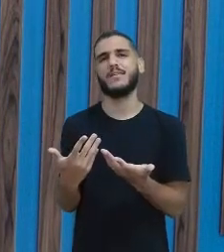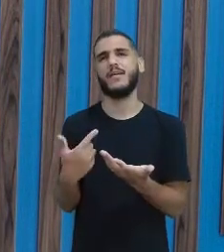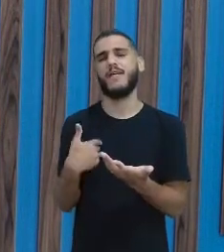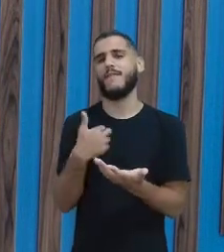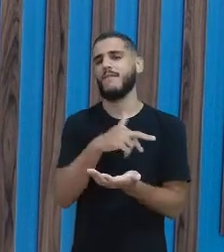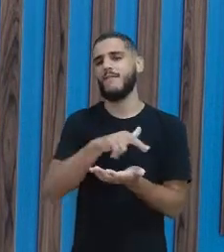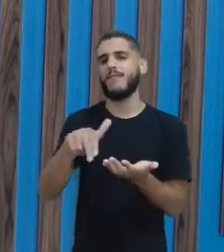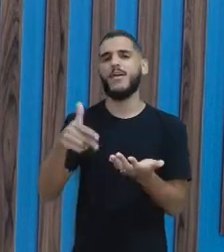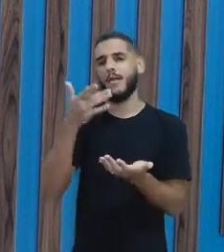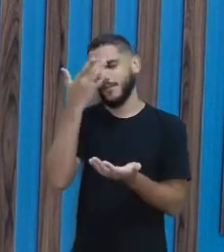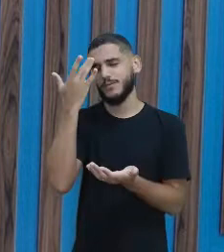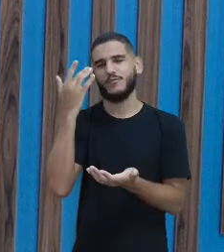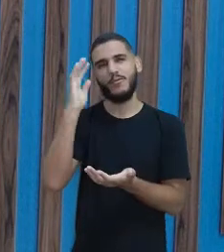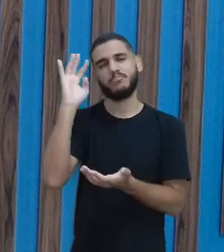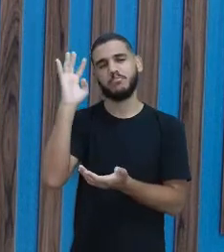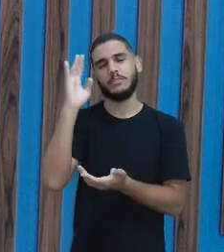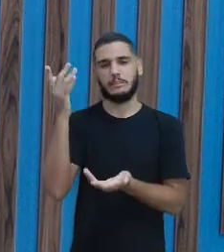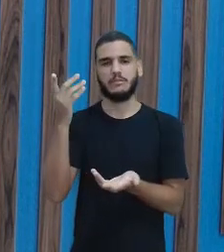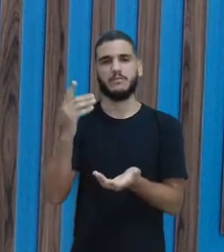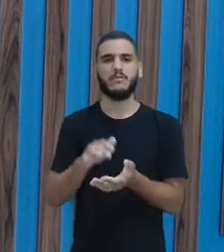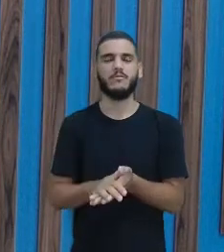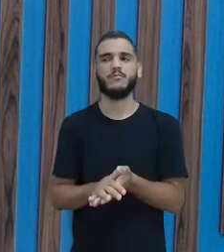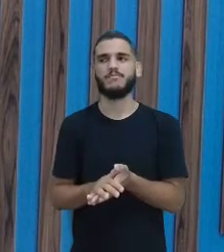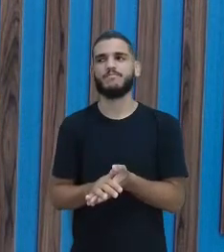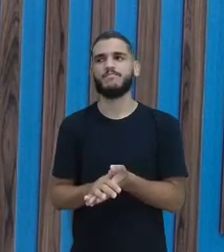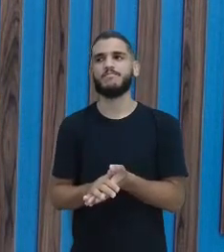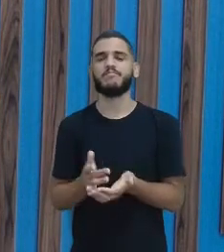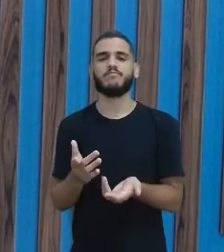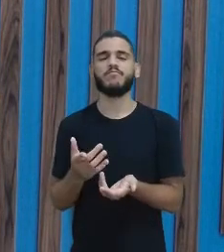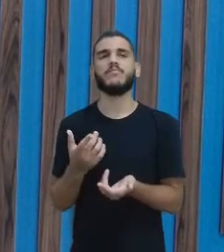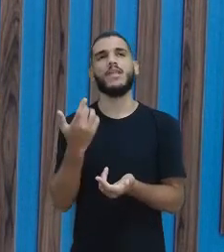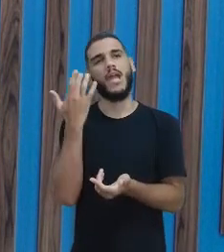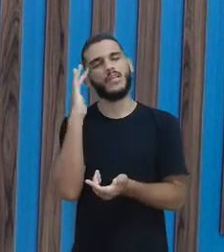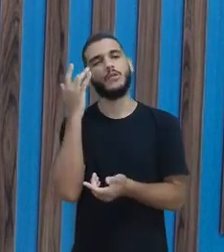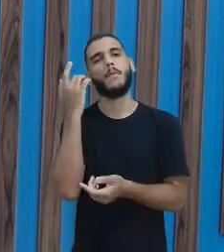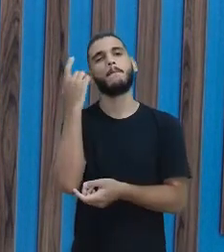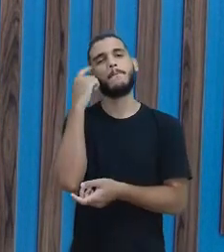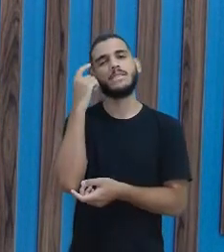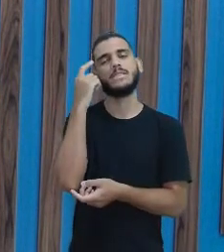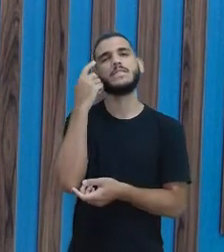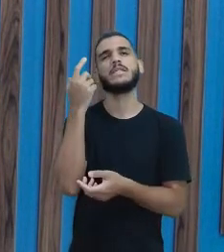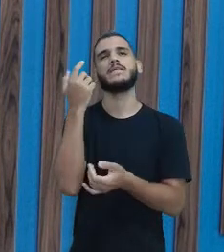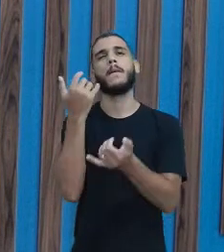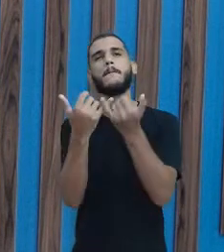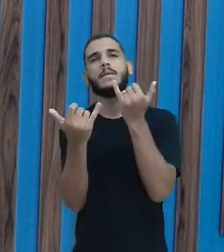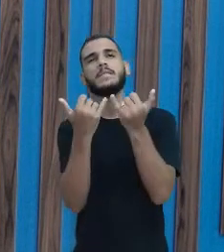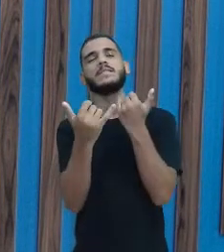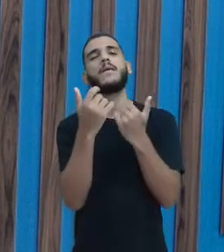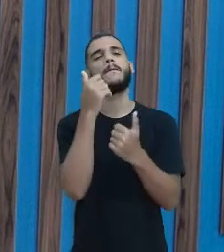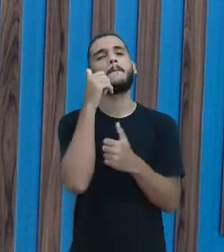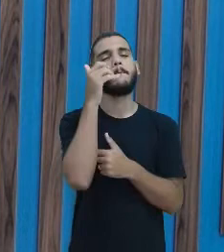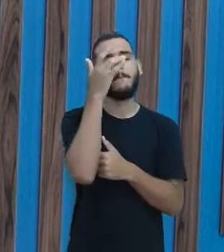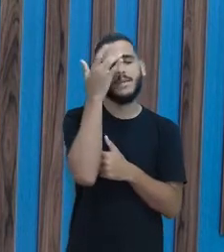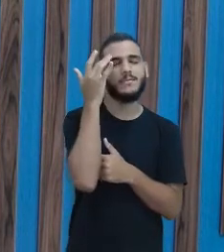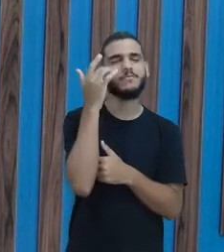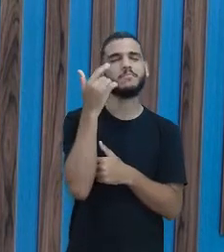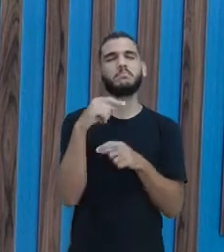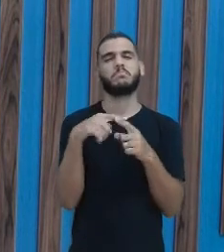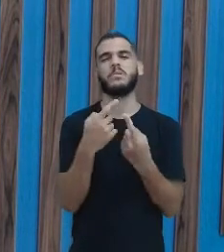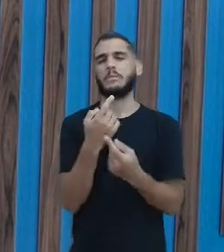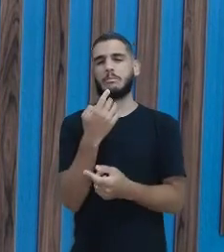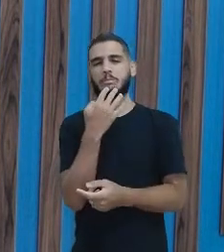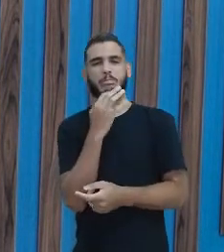né? Imagino que a maioria deve ter até pensado, ela parece com alguém, mas não